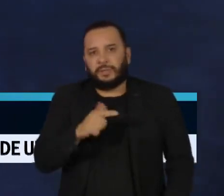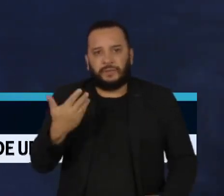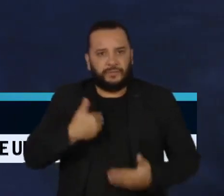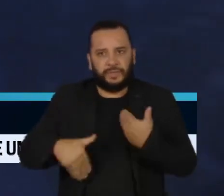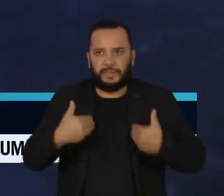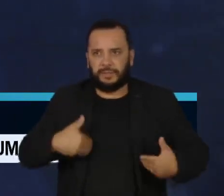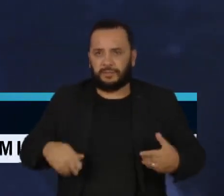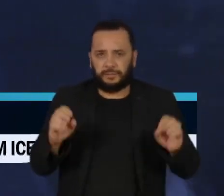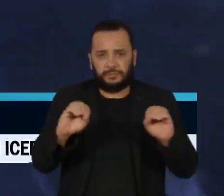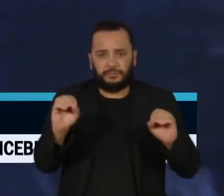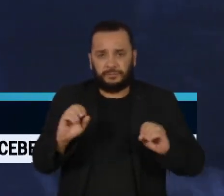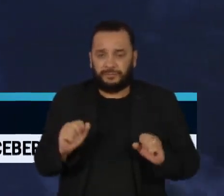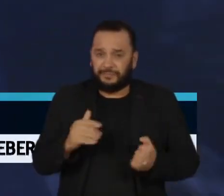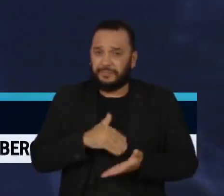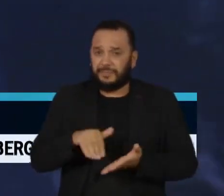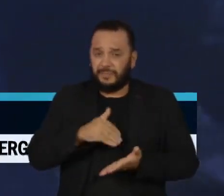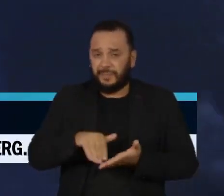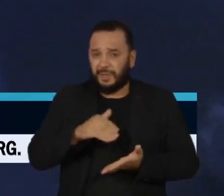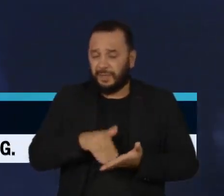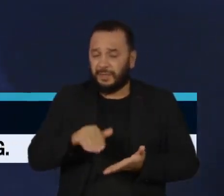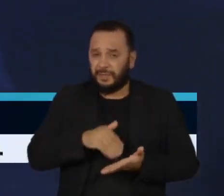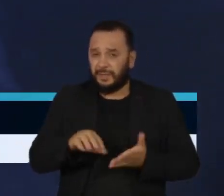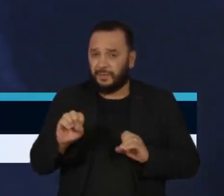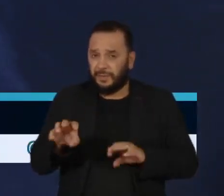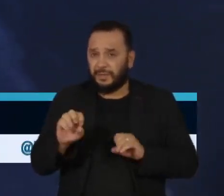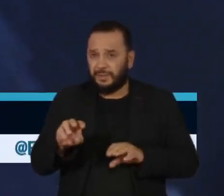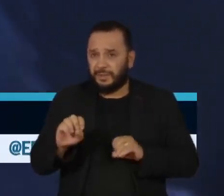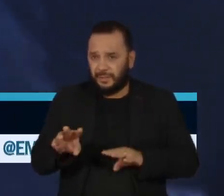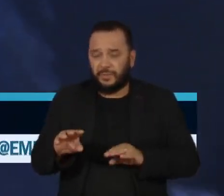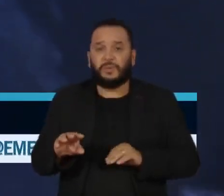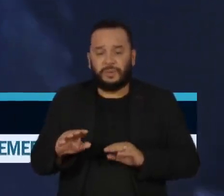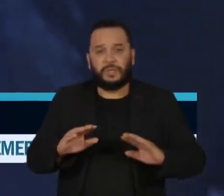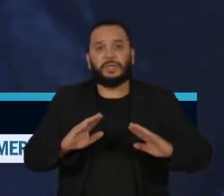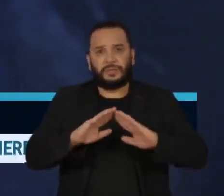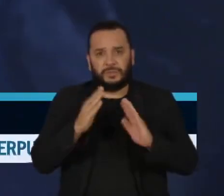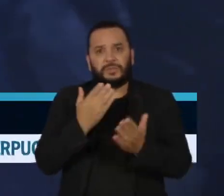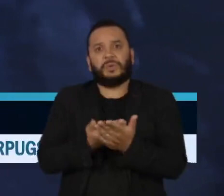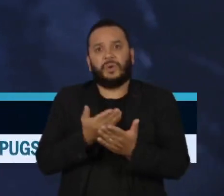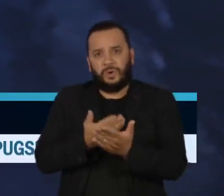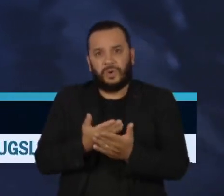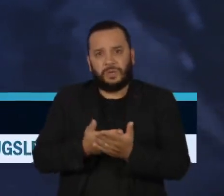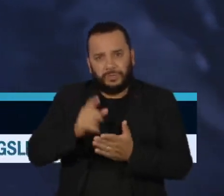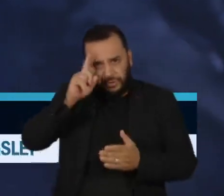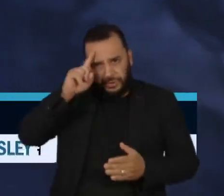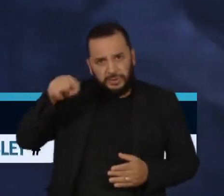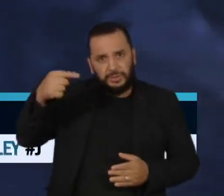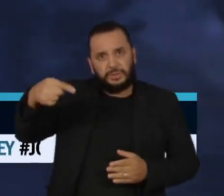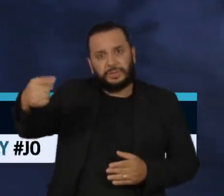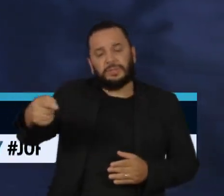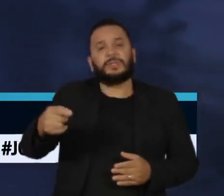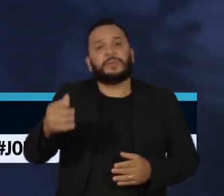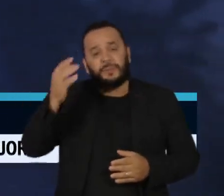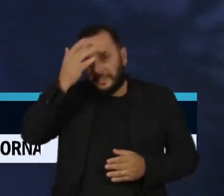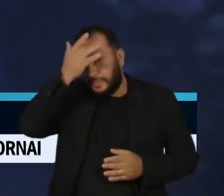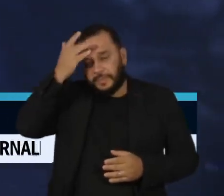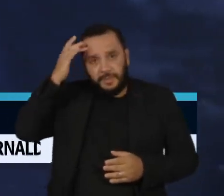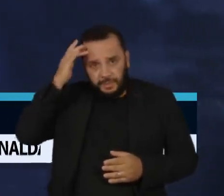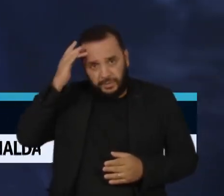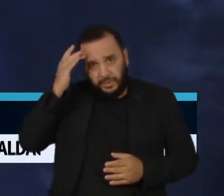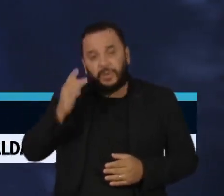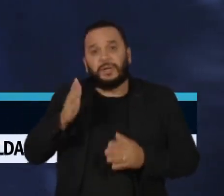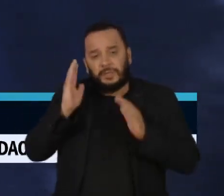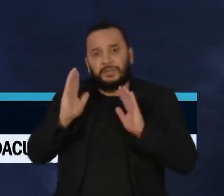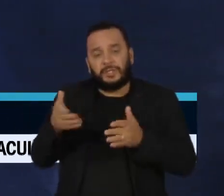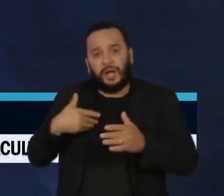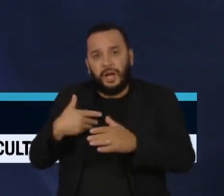feridos. Segundo a Secretaria Municipal de Educação, o colégio vai receber, nos próximos dias, uma equipe do Programa Interdisciplinar de